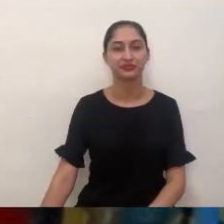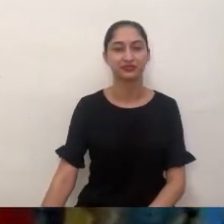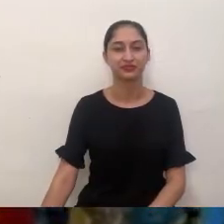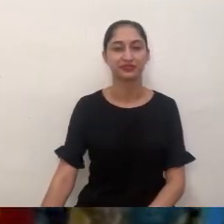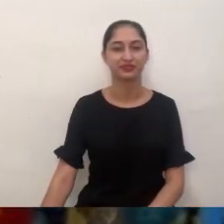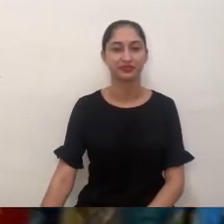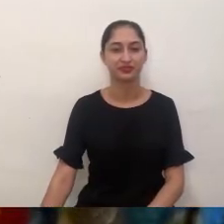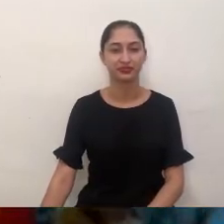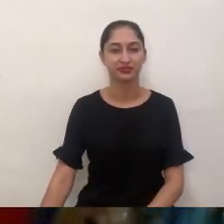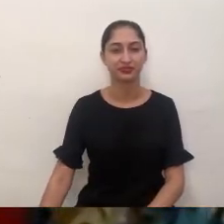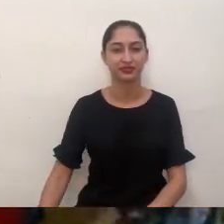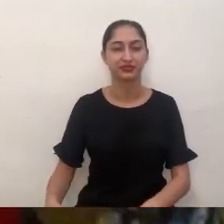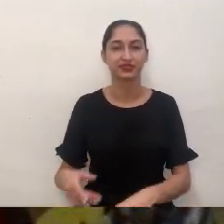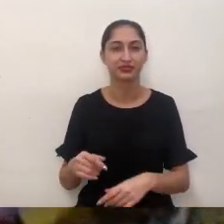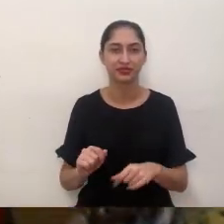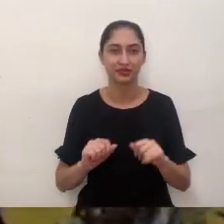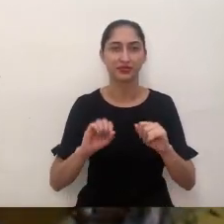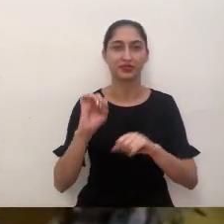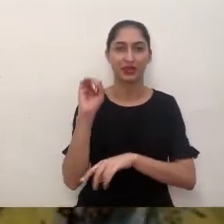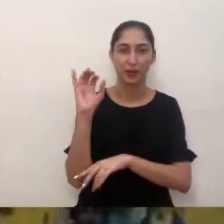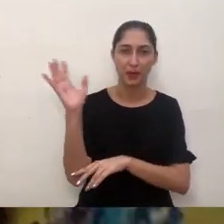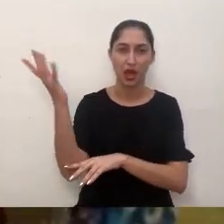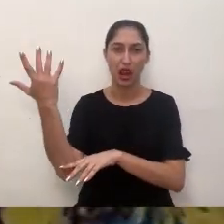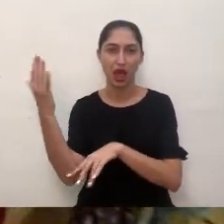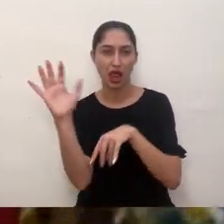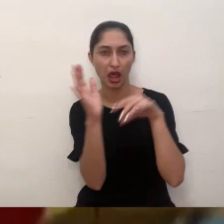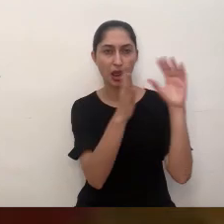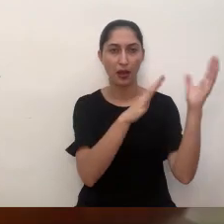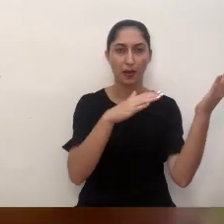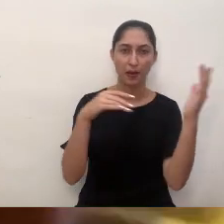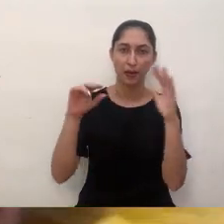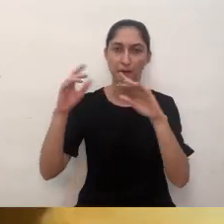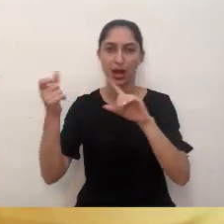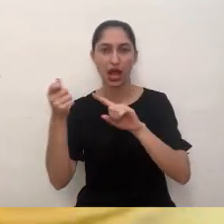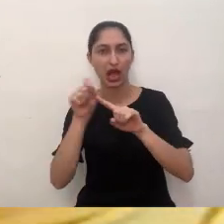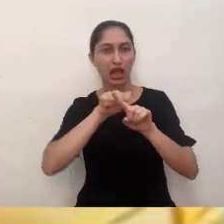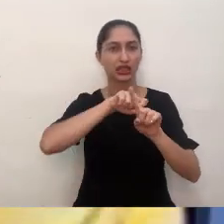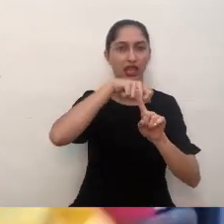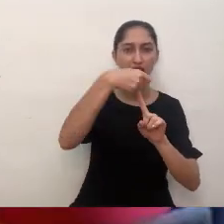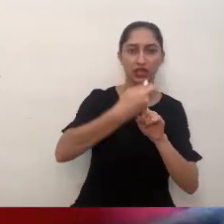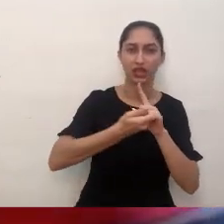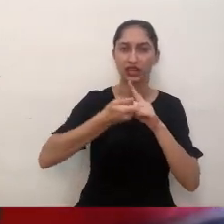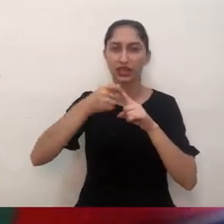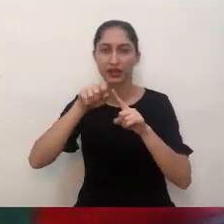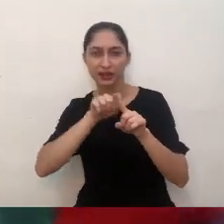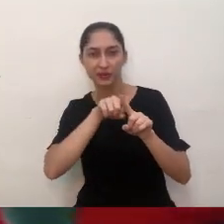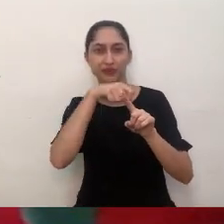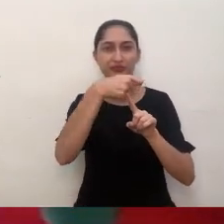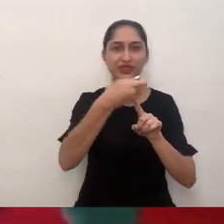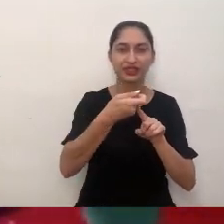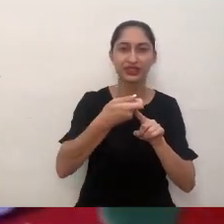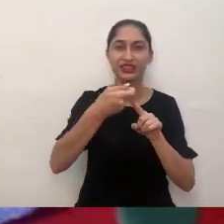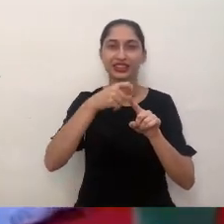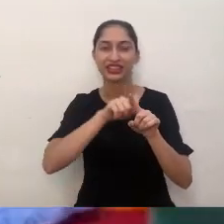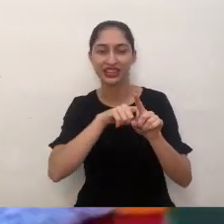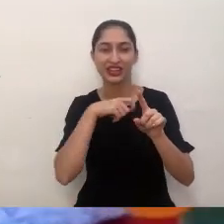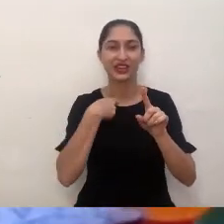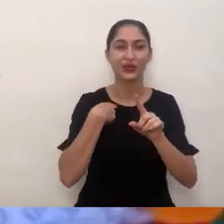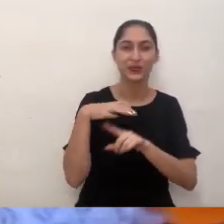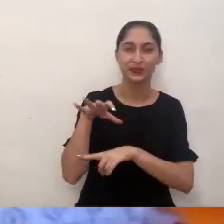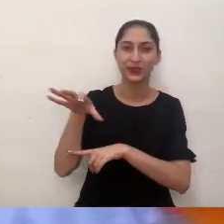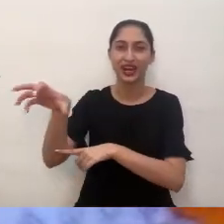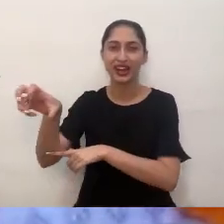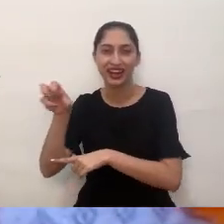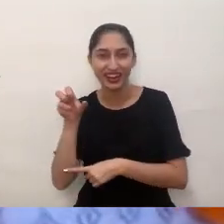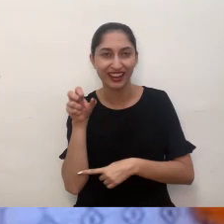Folha da bananeira balanceou, quebrou no meio. Vou buscar meu papagaio que